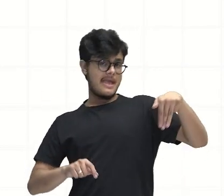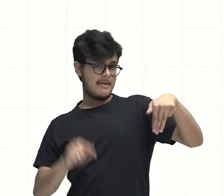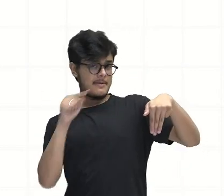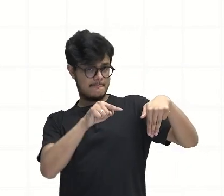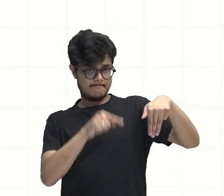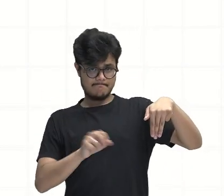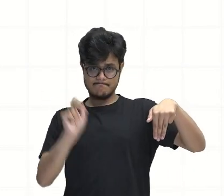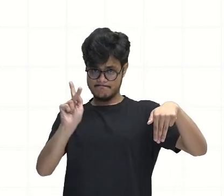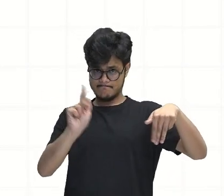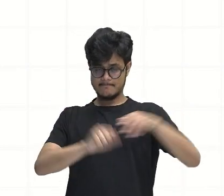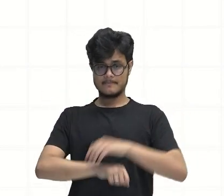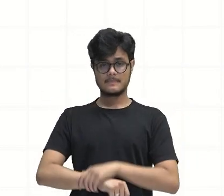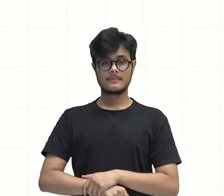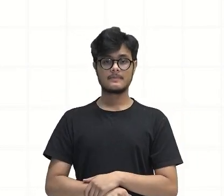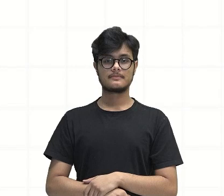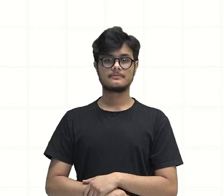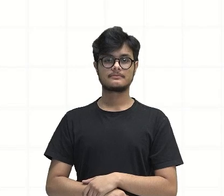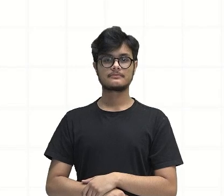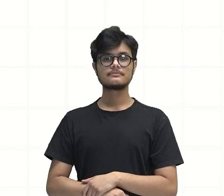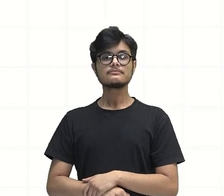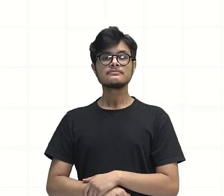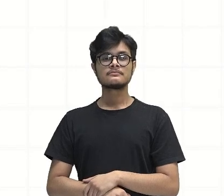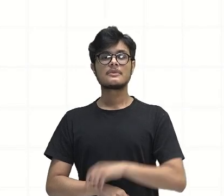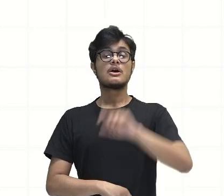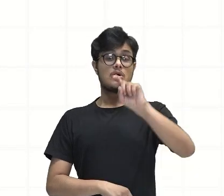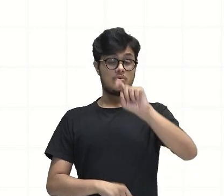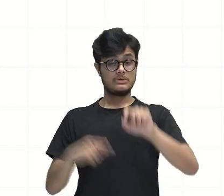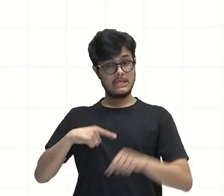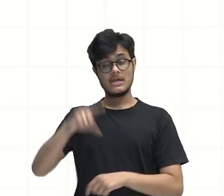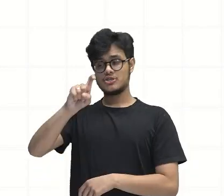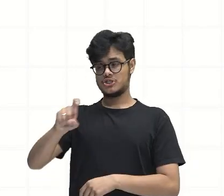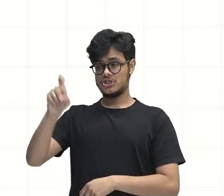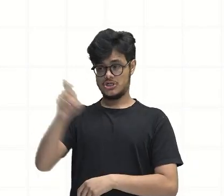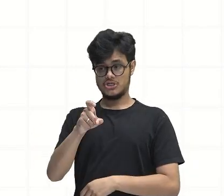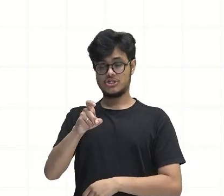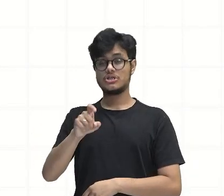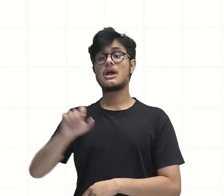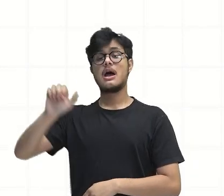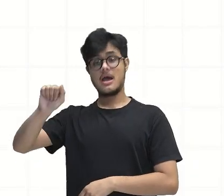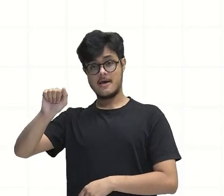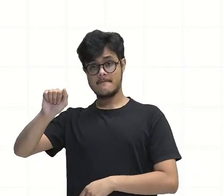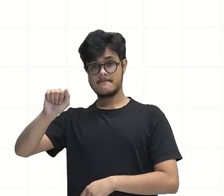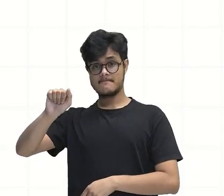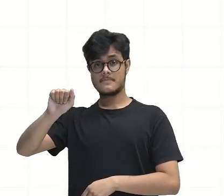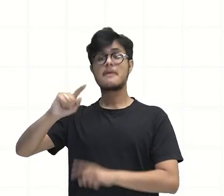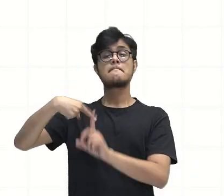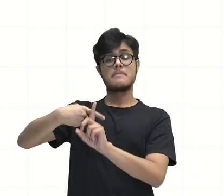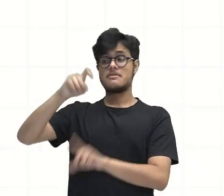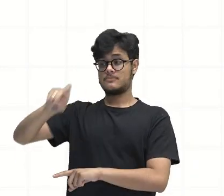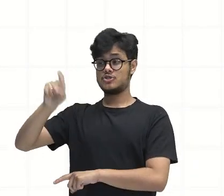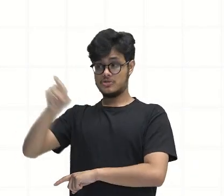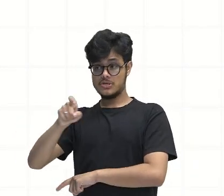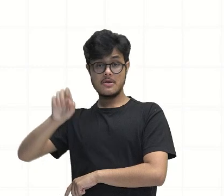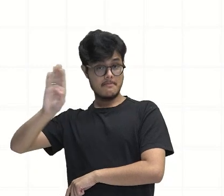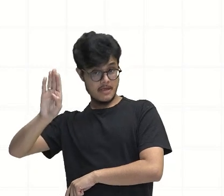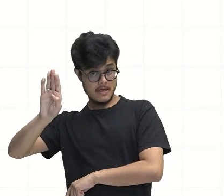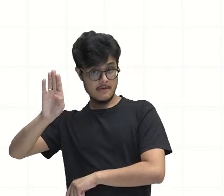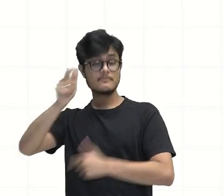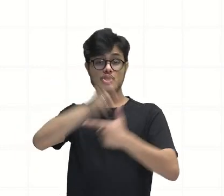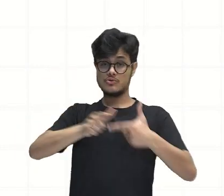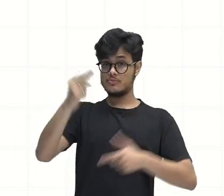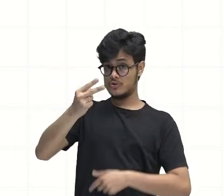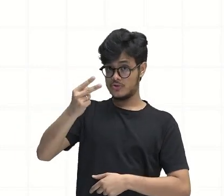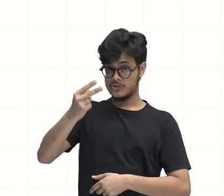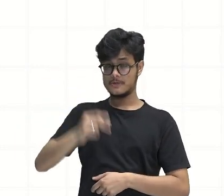coordenada do ponto médio. Que vai ser sempre quem? A coordenada de um mais o x de um mais o x do outro dividido por